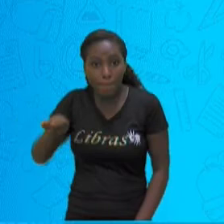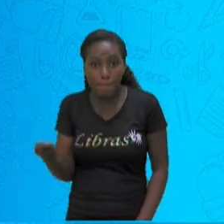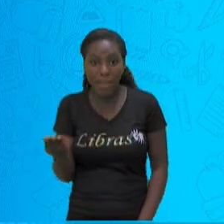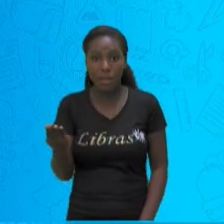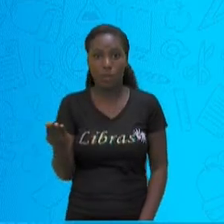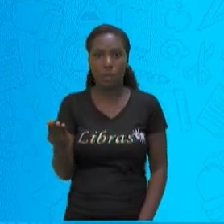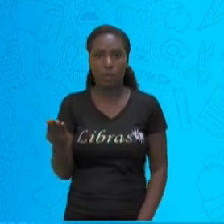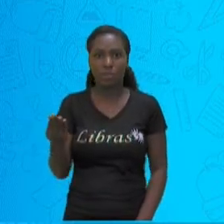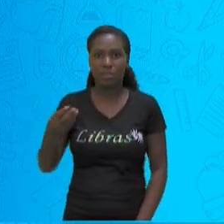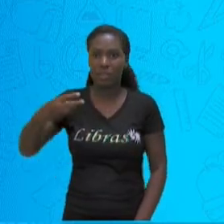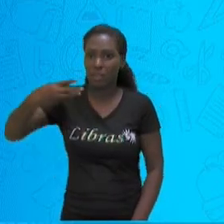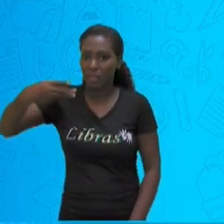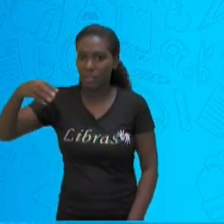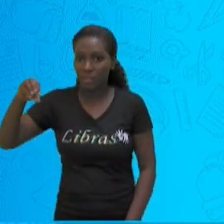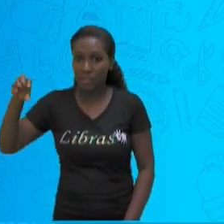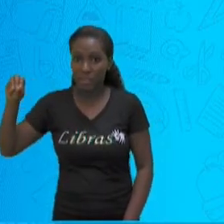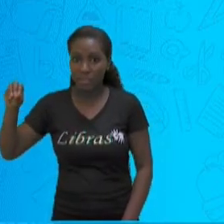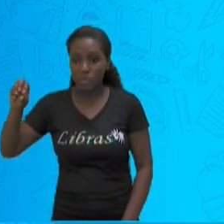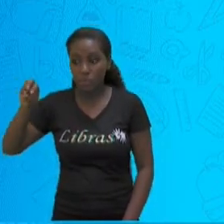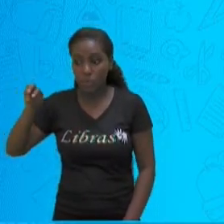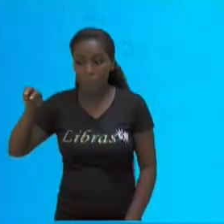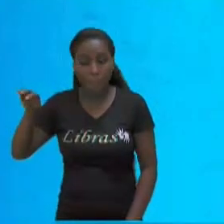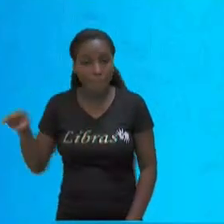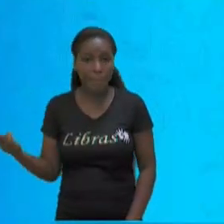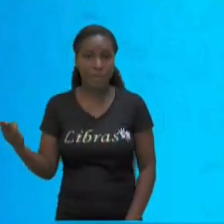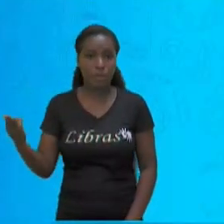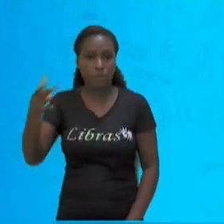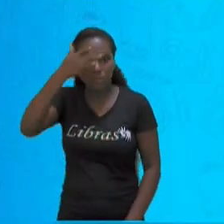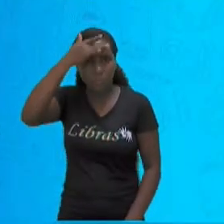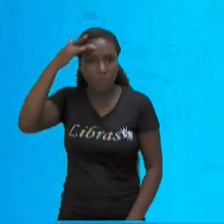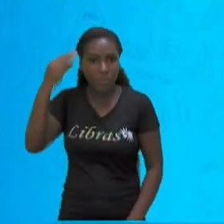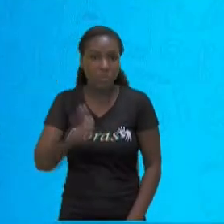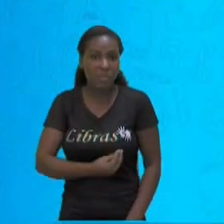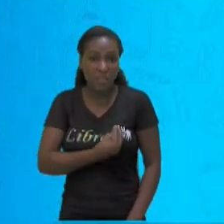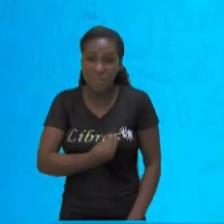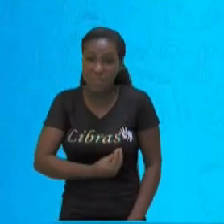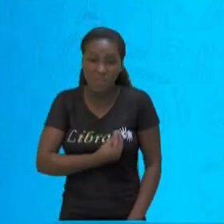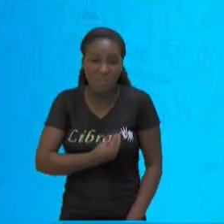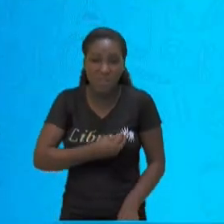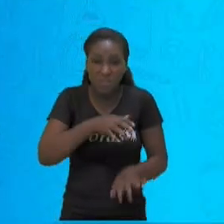à margem de todo esse processo. E